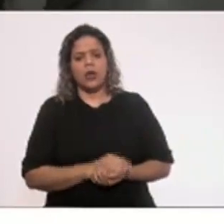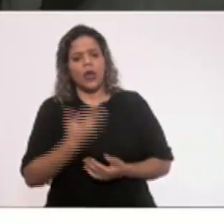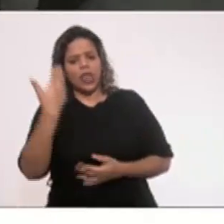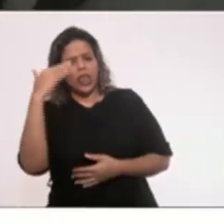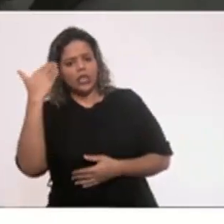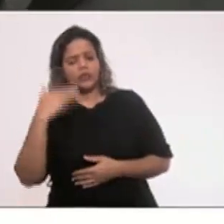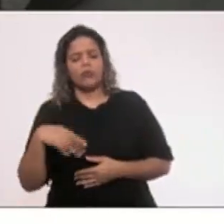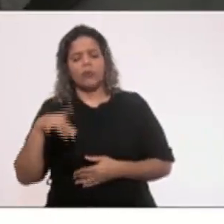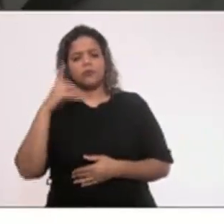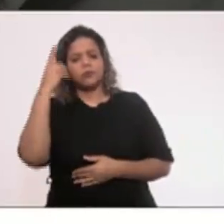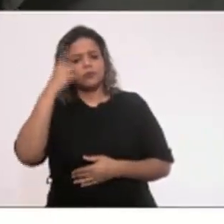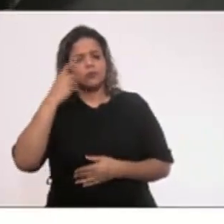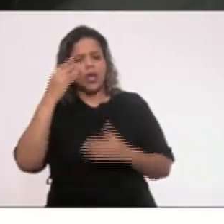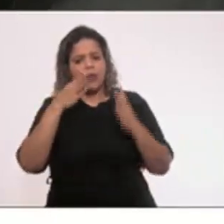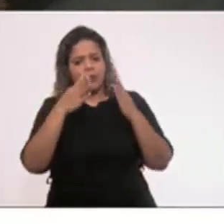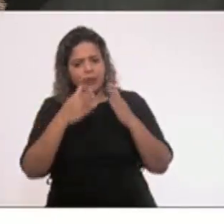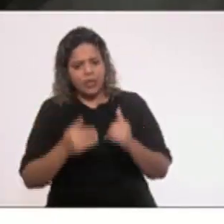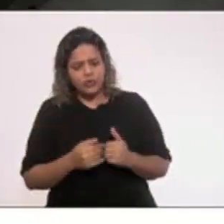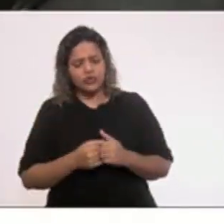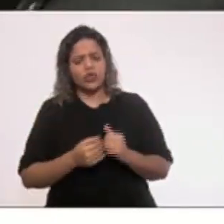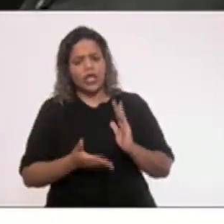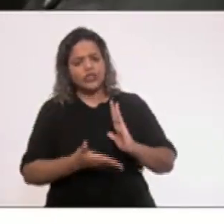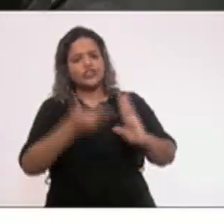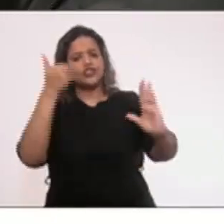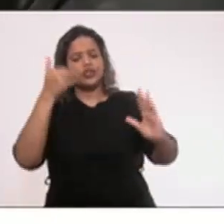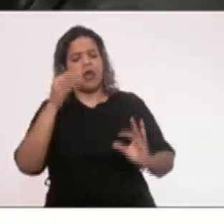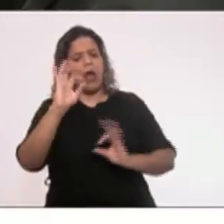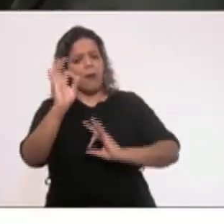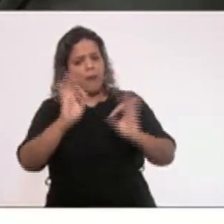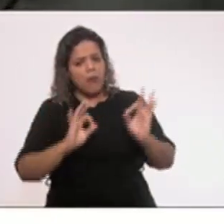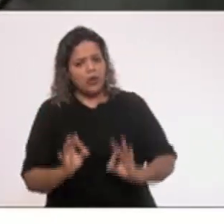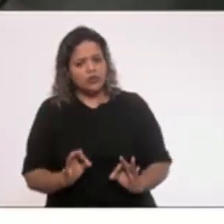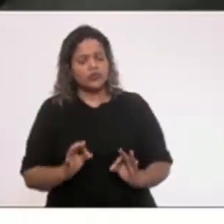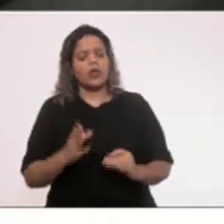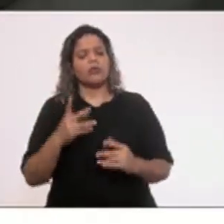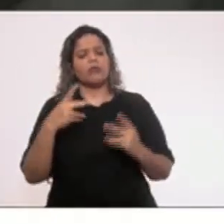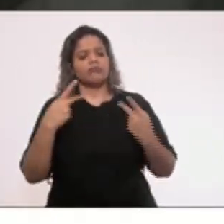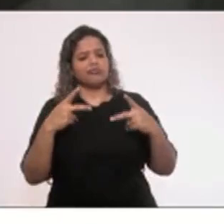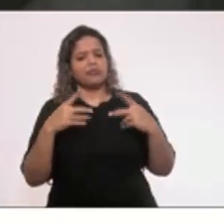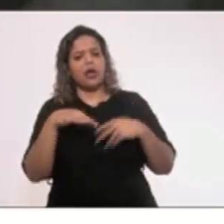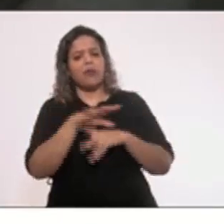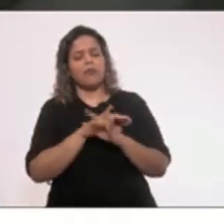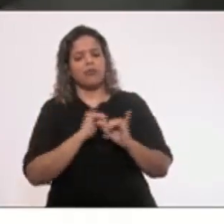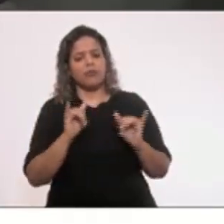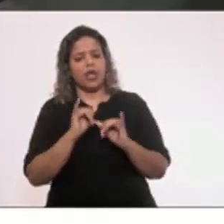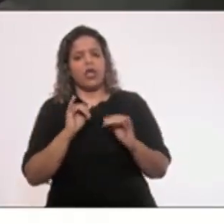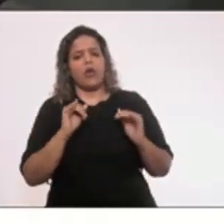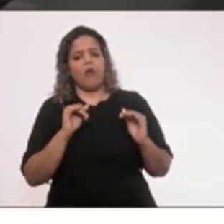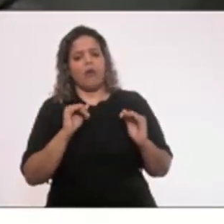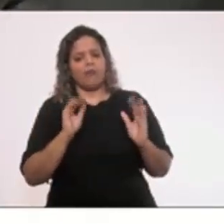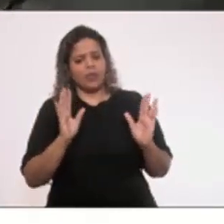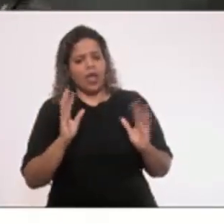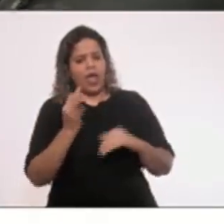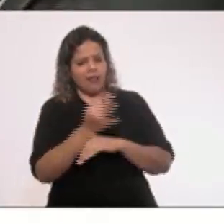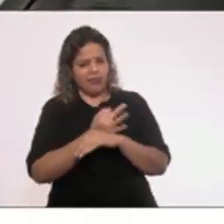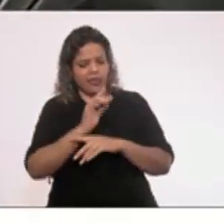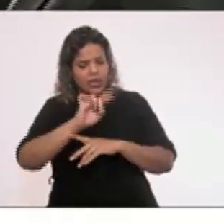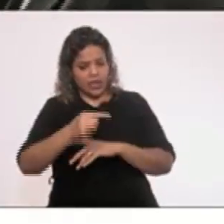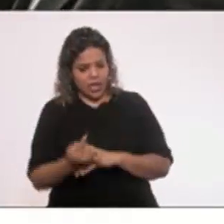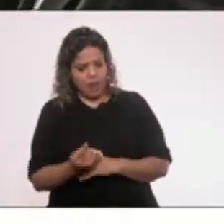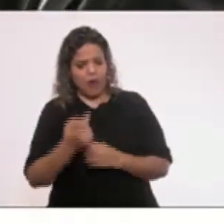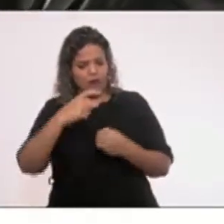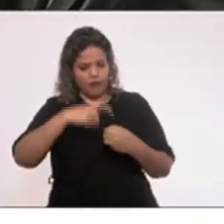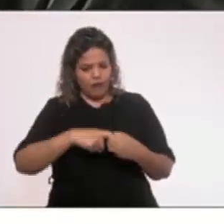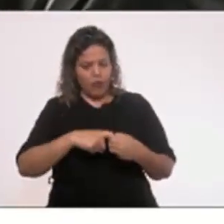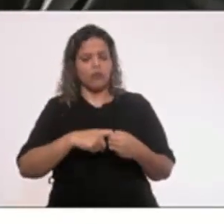entendimento da deputada e pedir a Vossa Excelência então que retire o projeto da pauta para que durante o recesso, após o recesso, haja